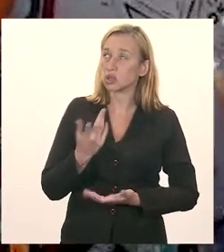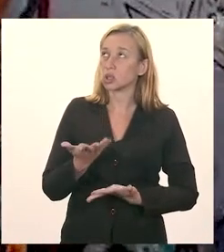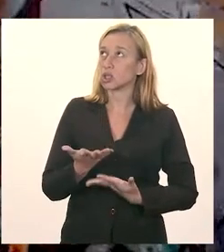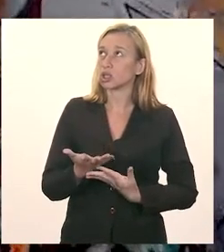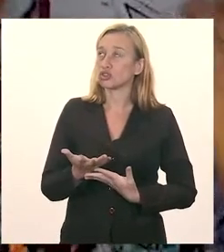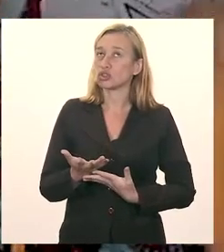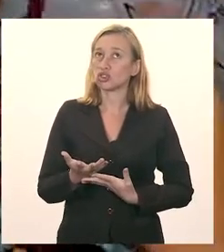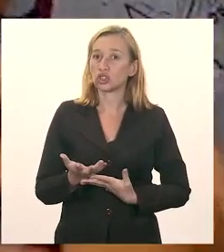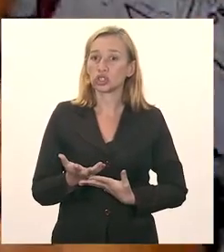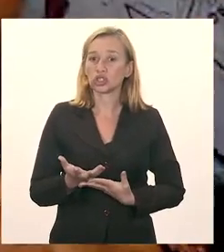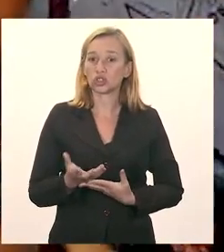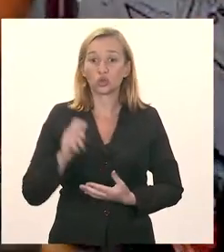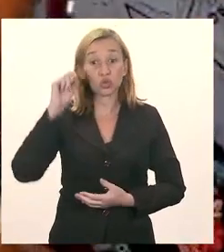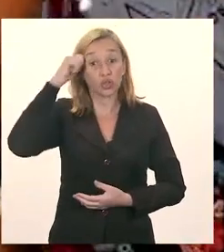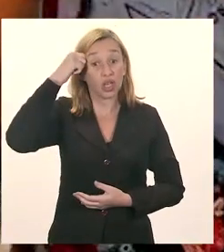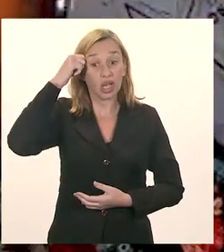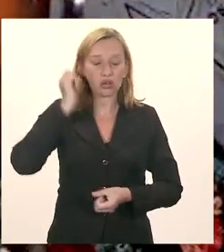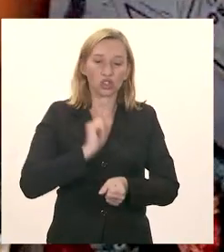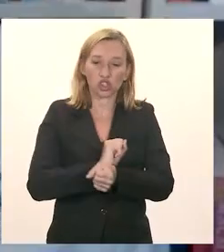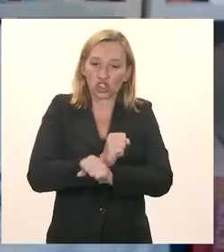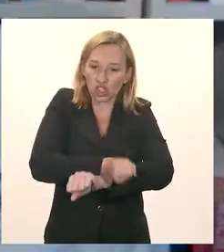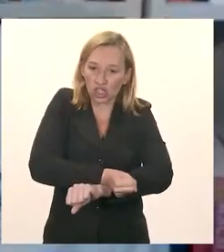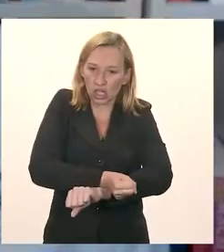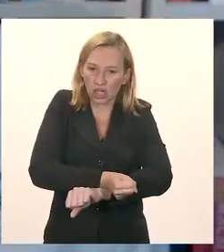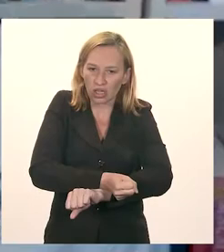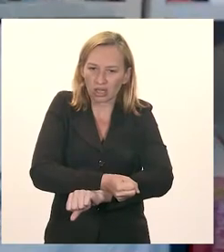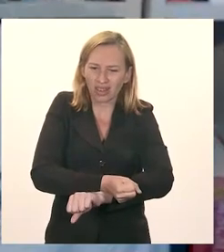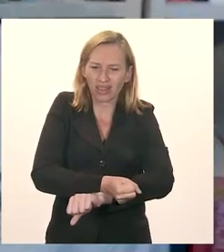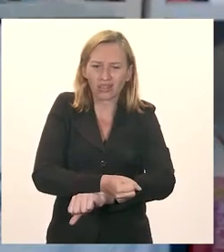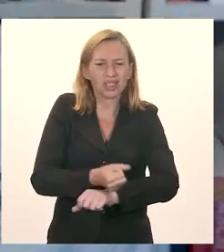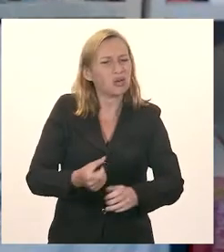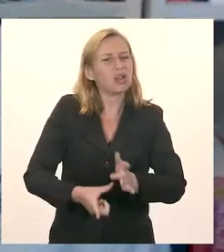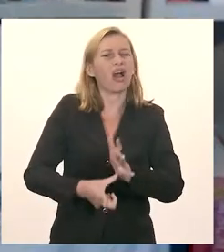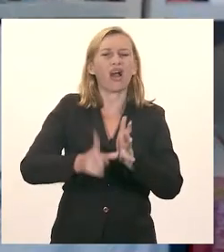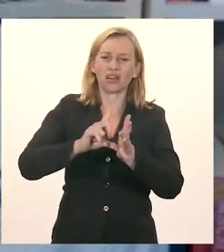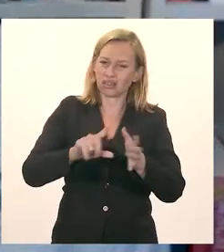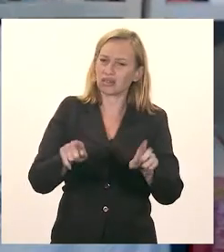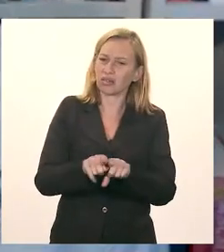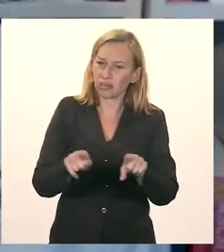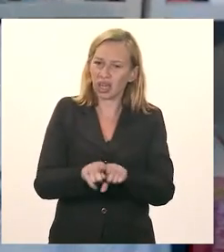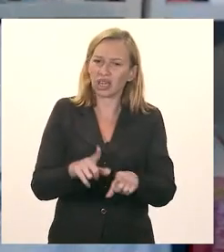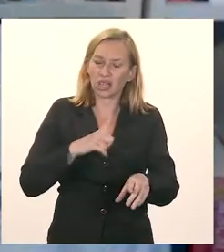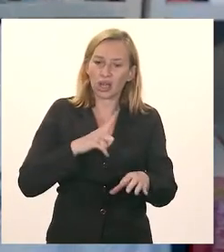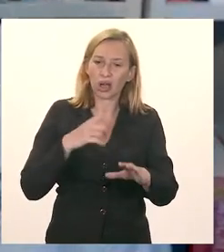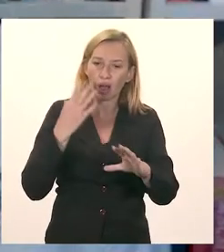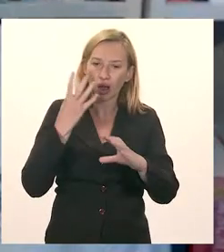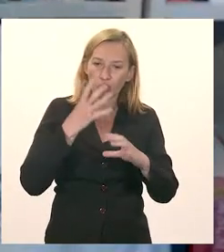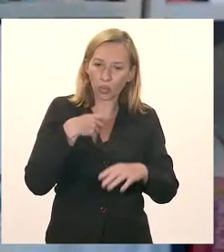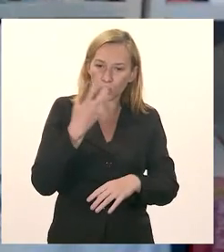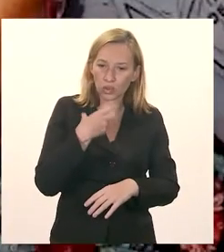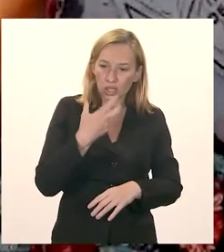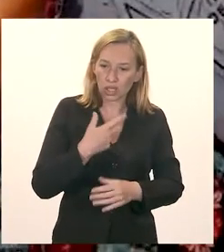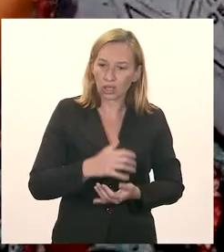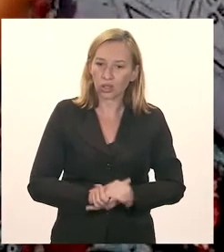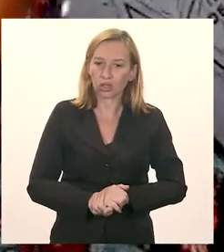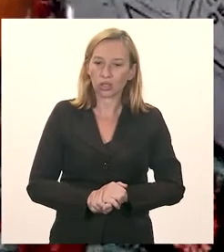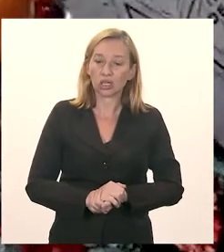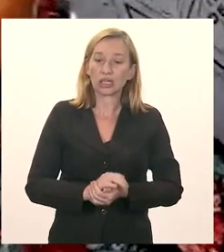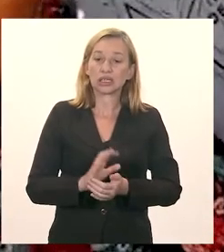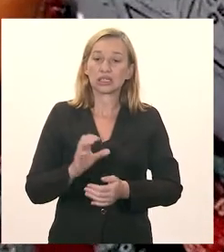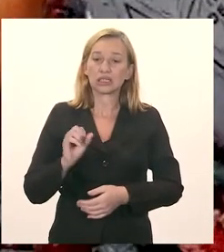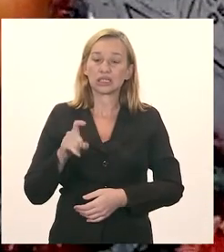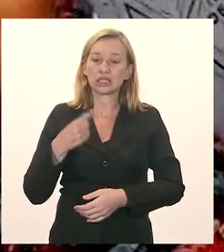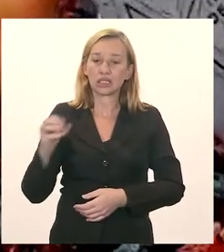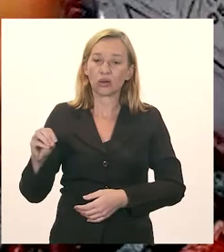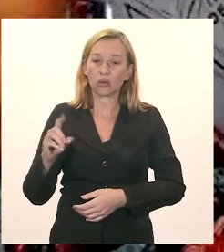parte dos negros que foram escravizados, até o de antes, né? Tem uma música do